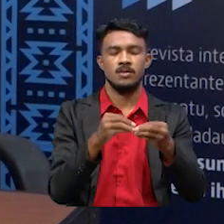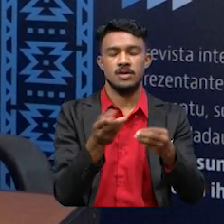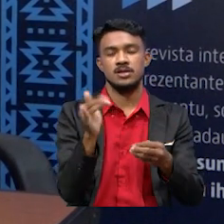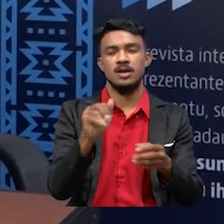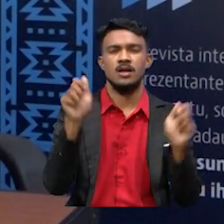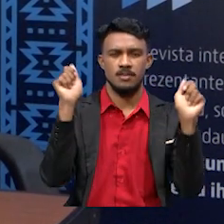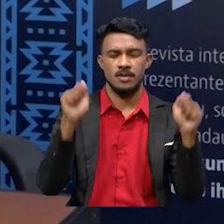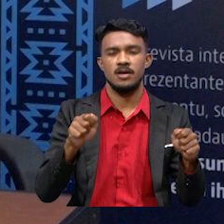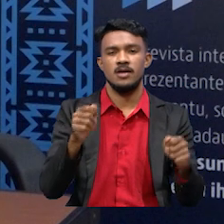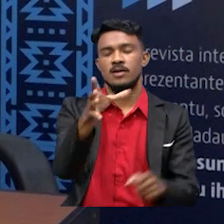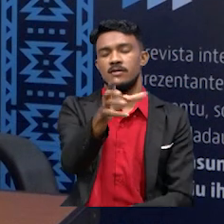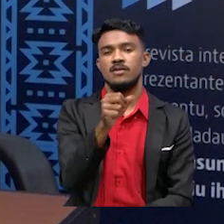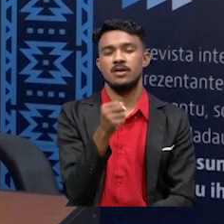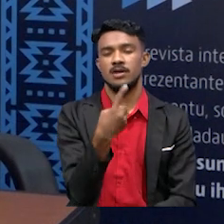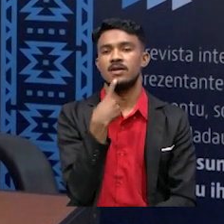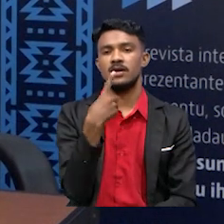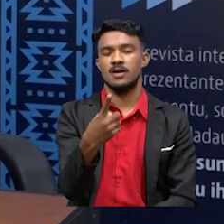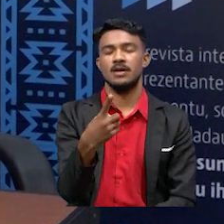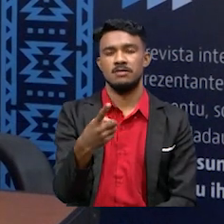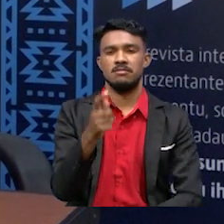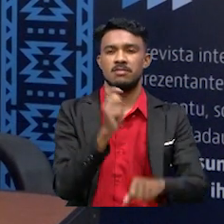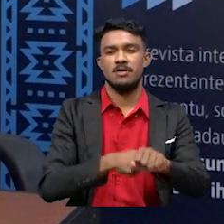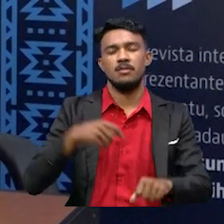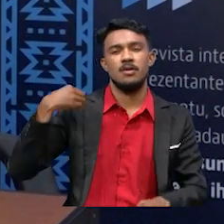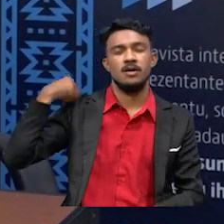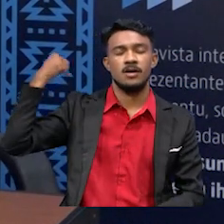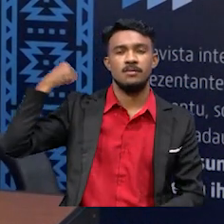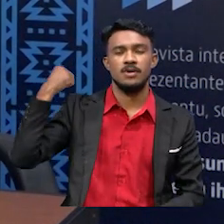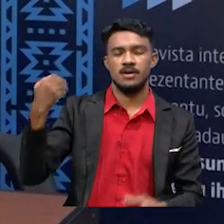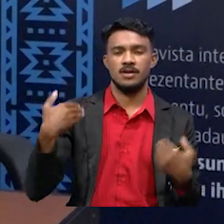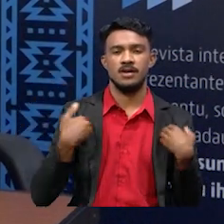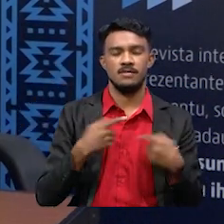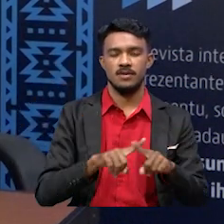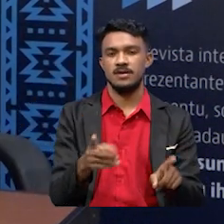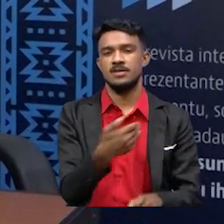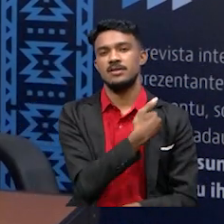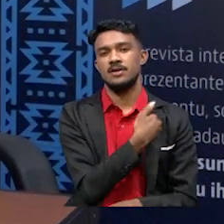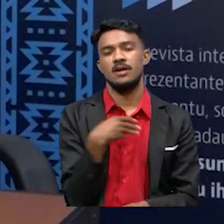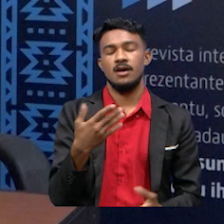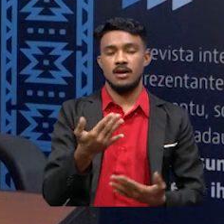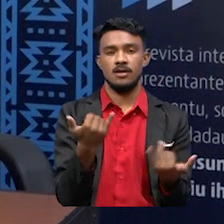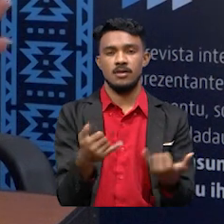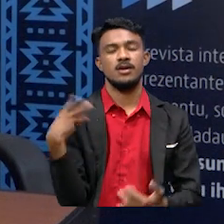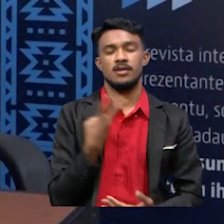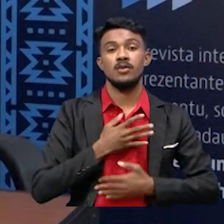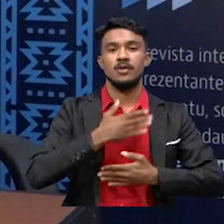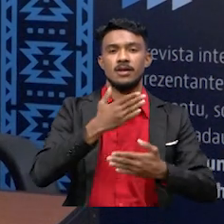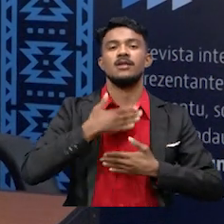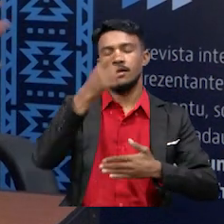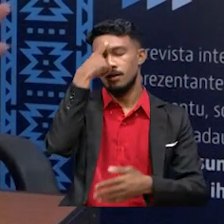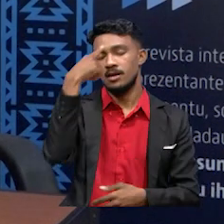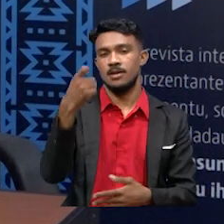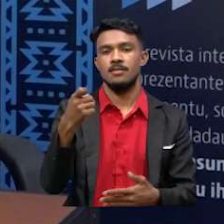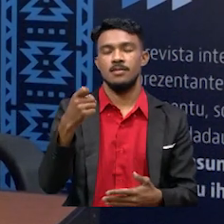sira foti den oh durante kampanye ida ne acontece nebe durante to agora nene ita contente tamba kampanye ne lao